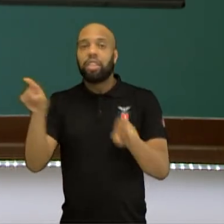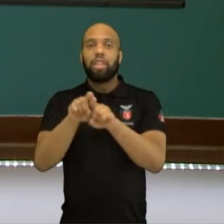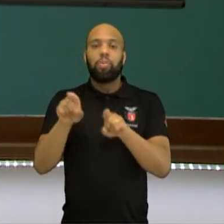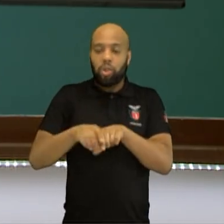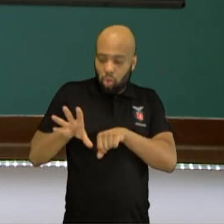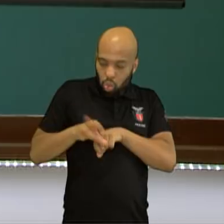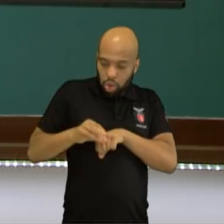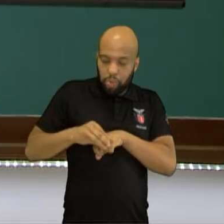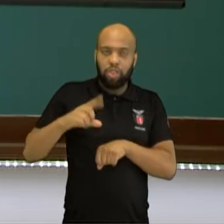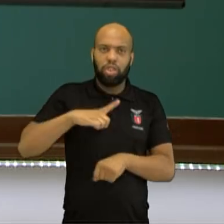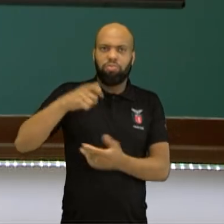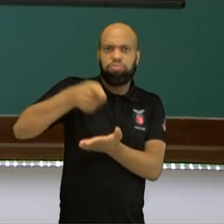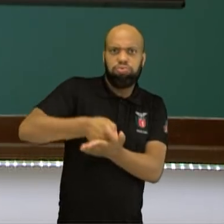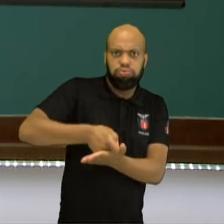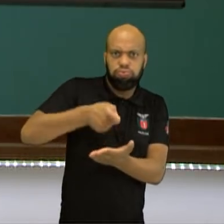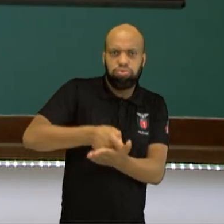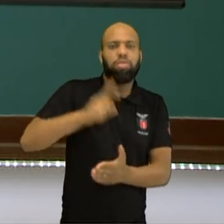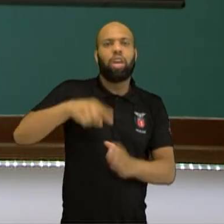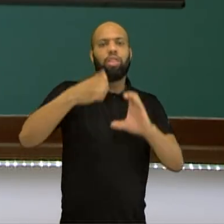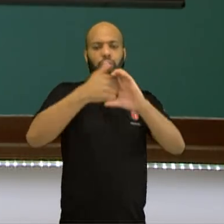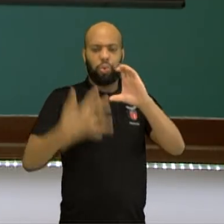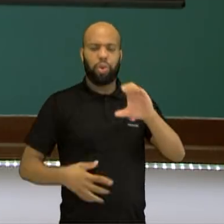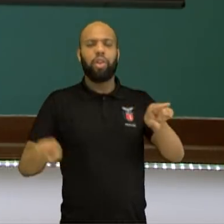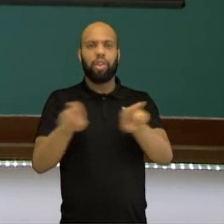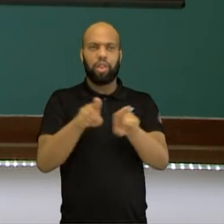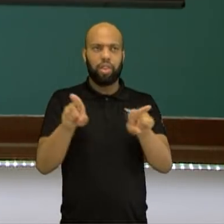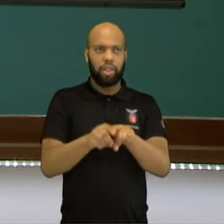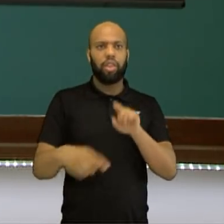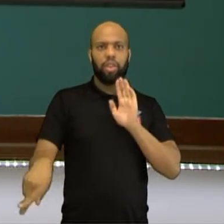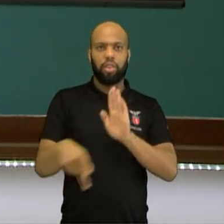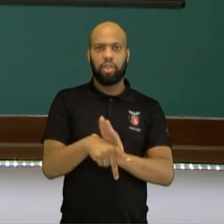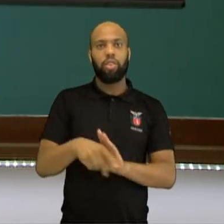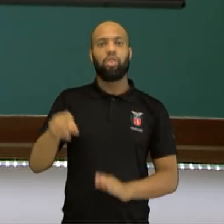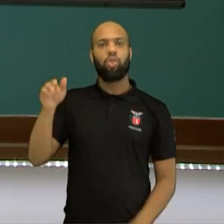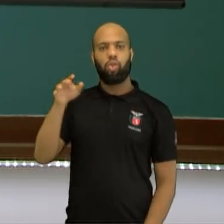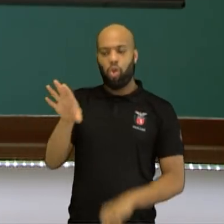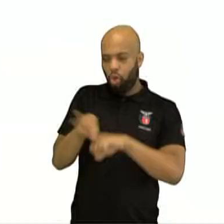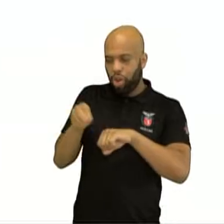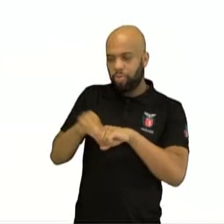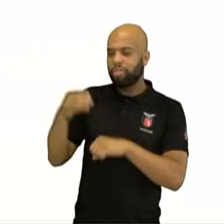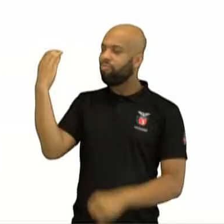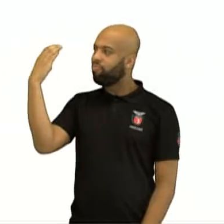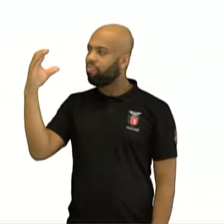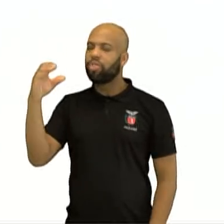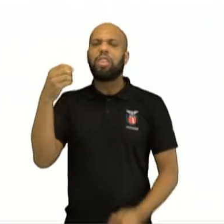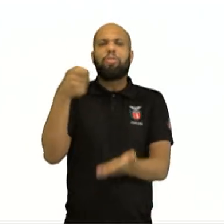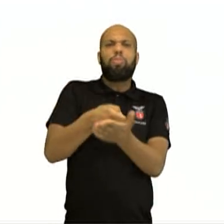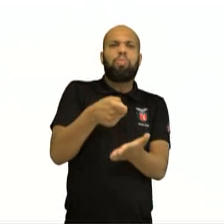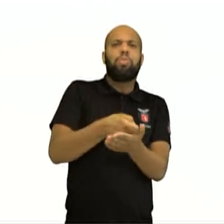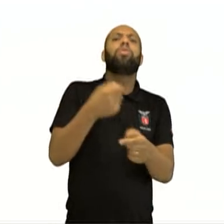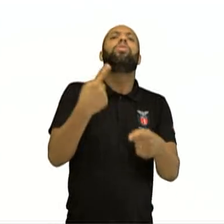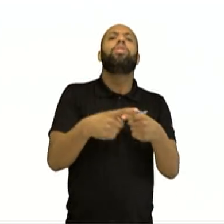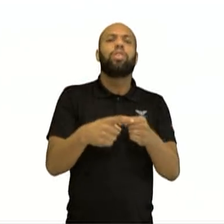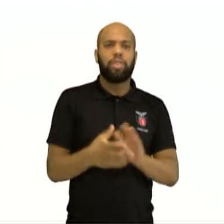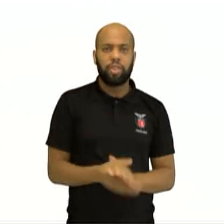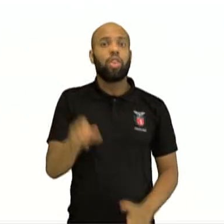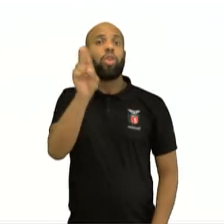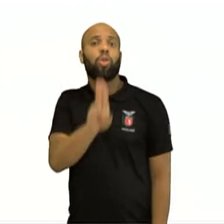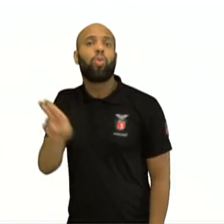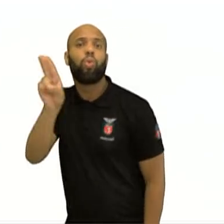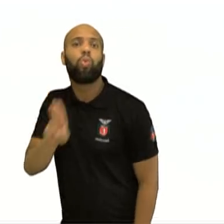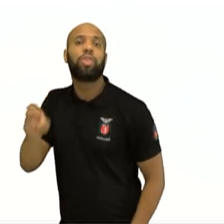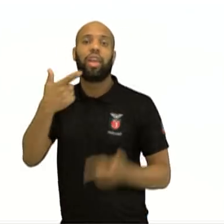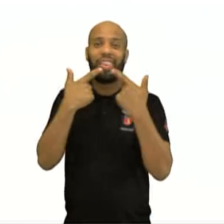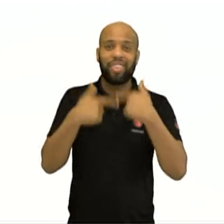conhecimento rigoroso, isso aqui é mais uma característica do conhecimento científico. Rigoroso por quê? Ela utiliza